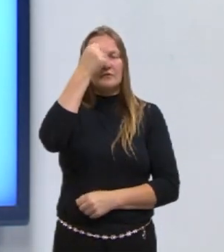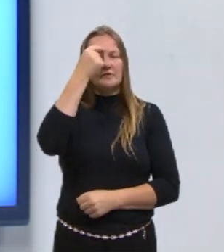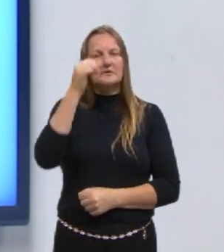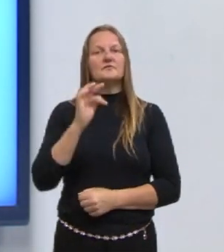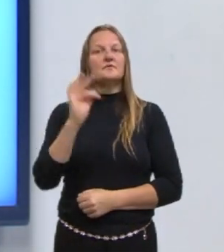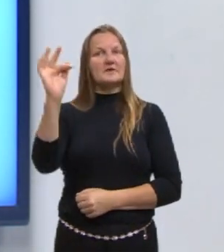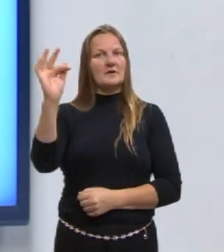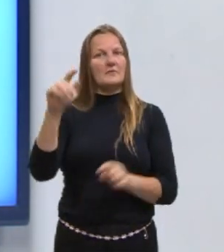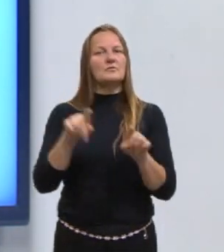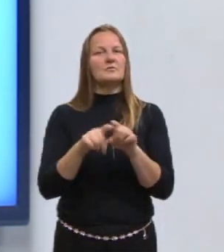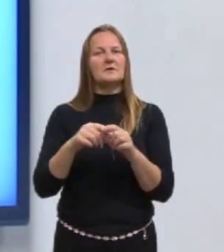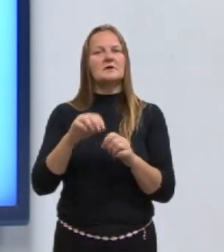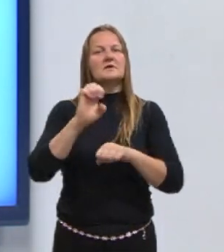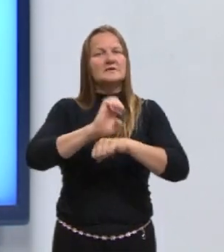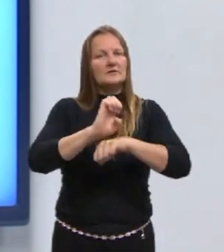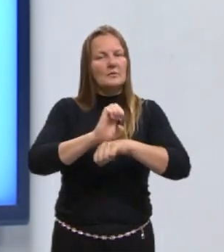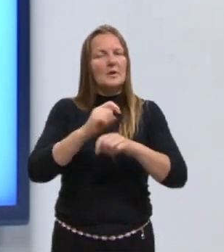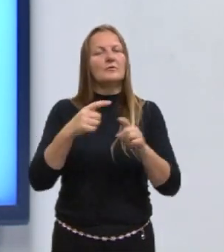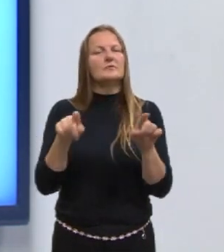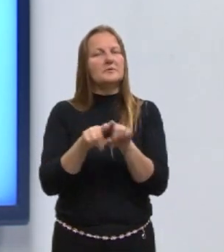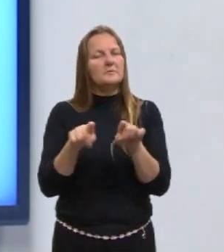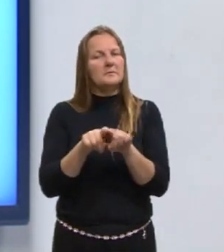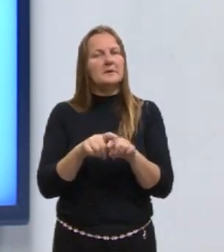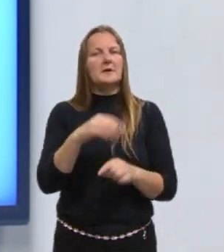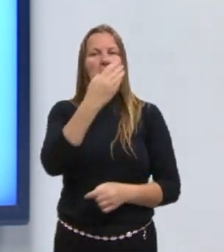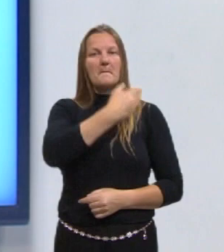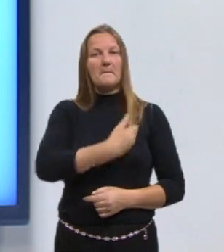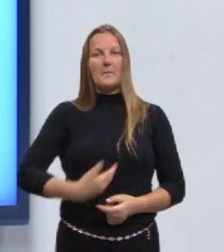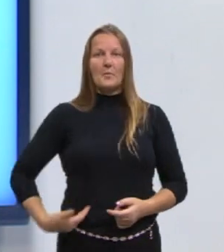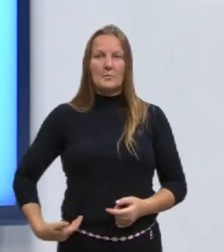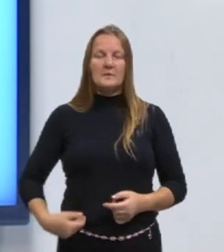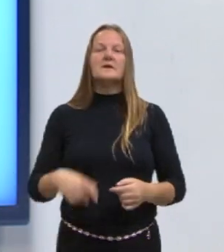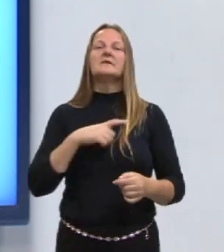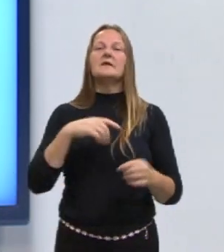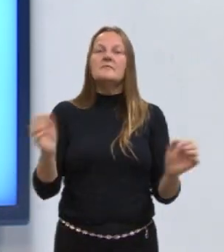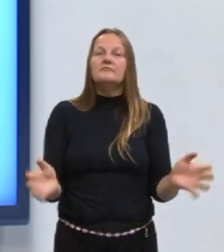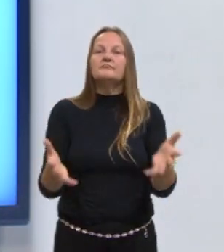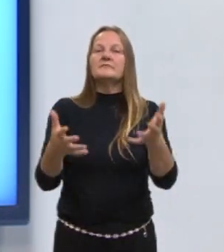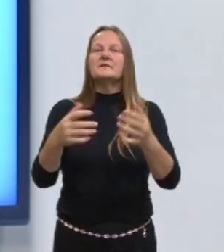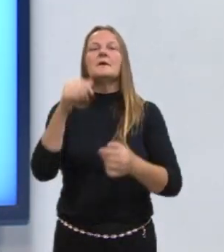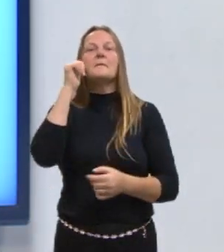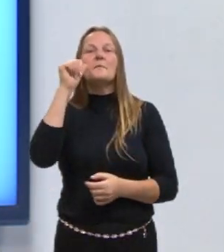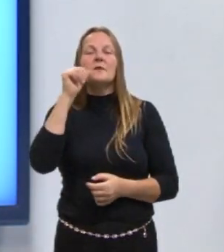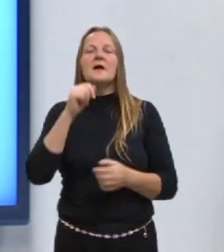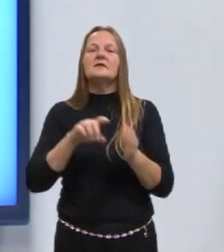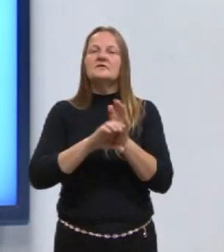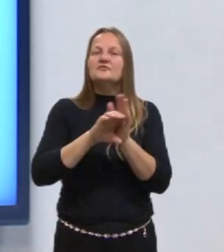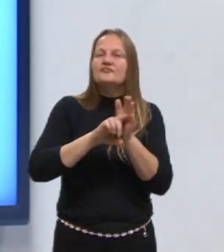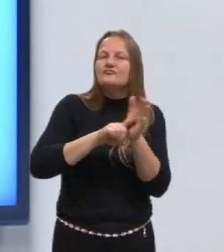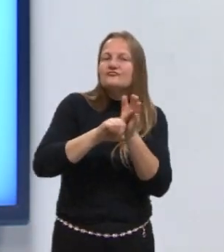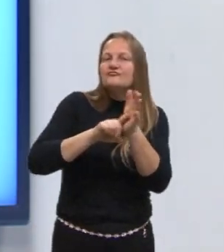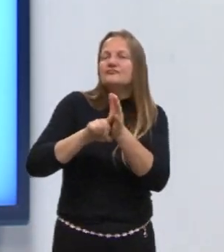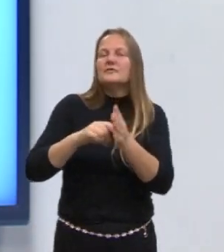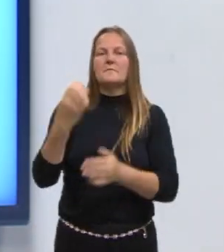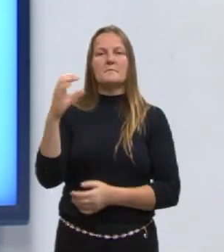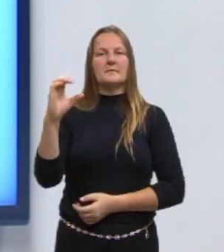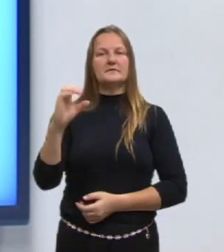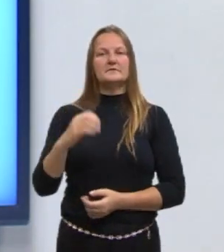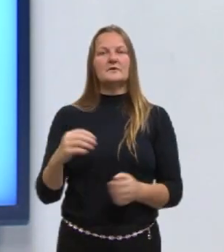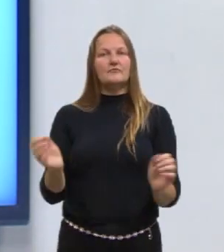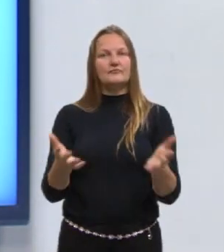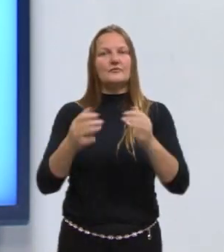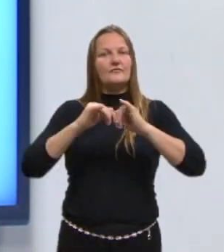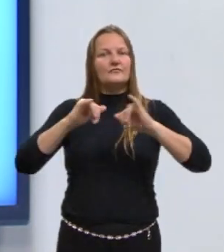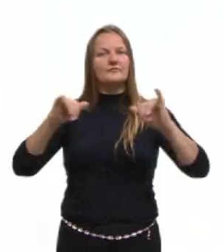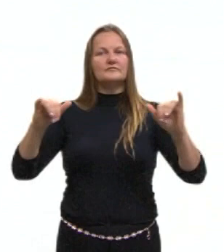federais, estaduais, né? Nas universidades públicas, a gente tem muito fomento para as meninas na ciência, né? Algo bem difundido